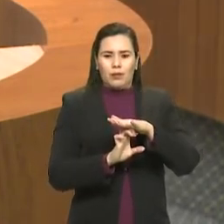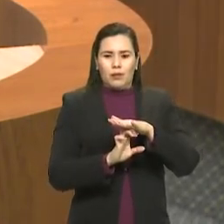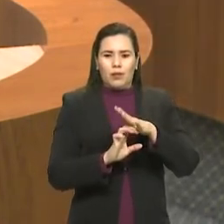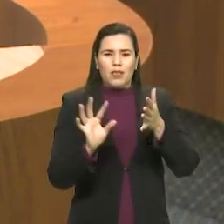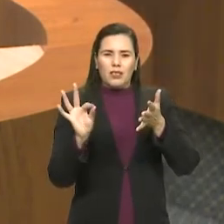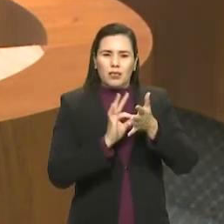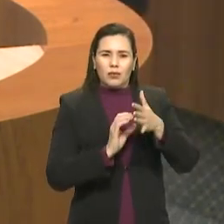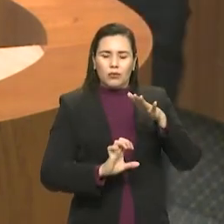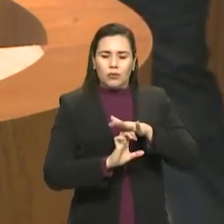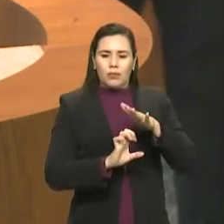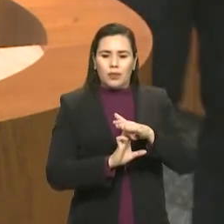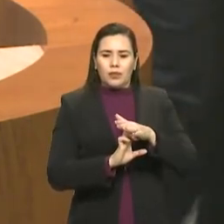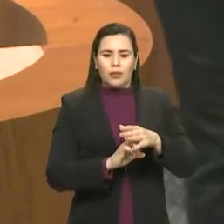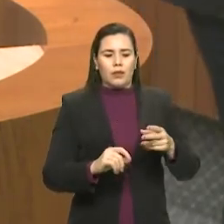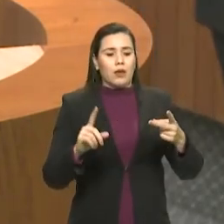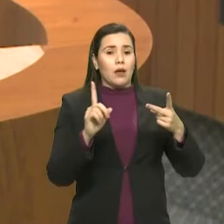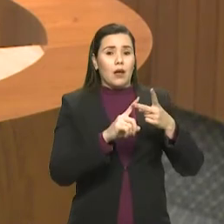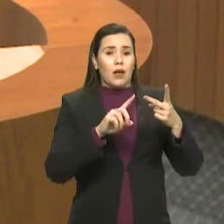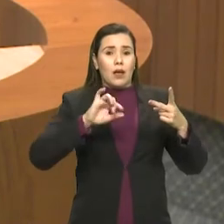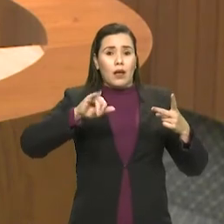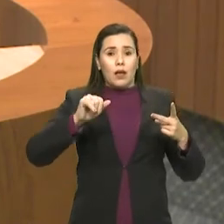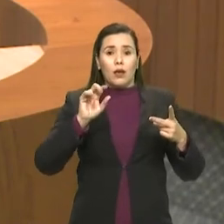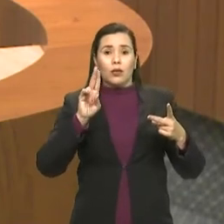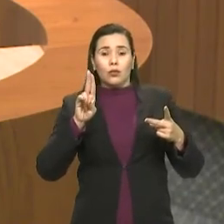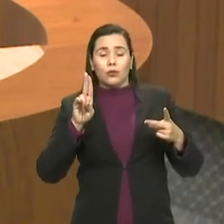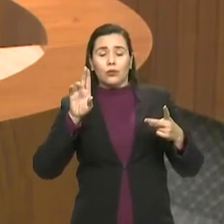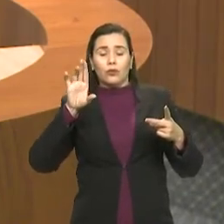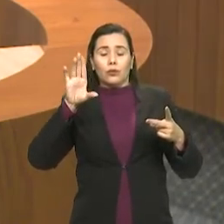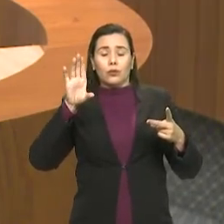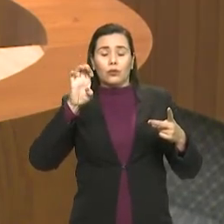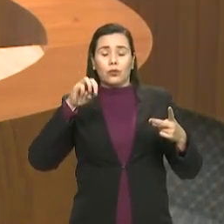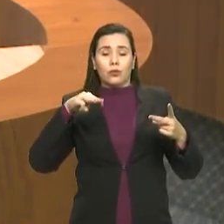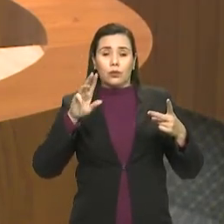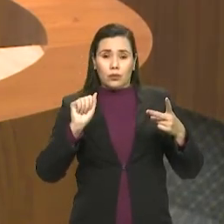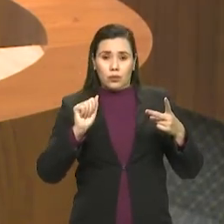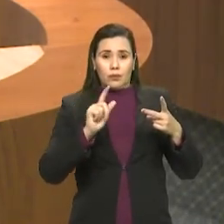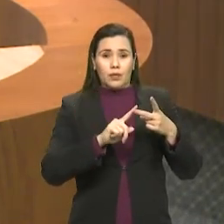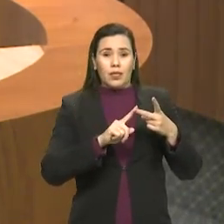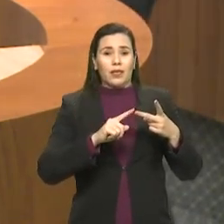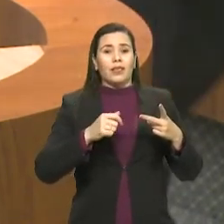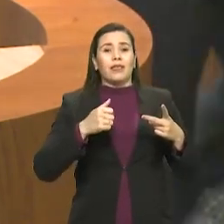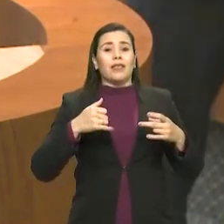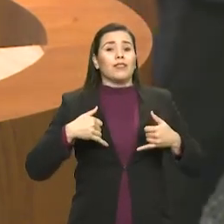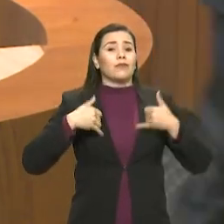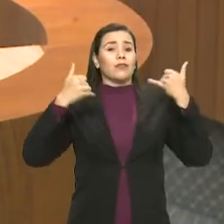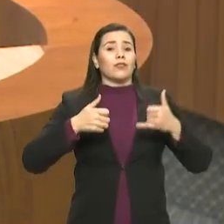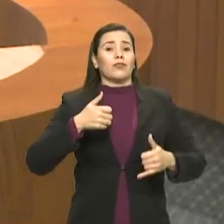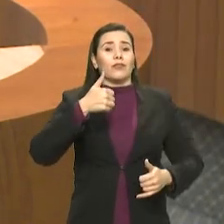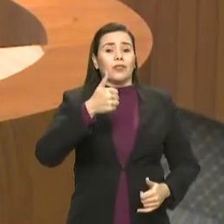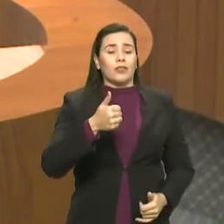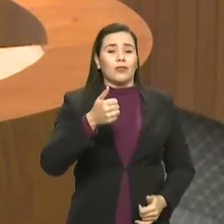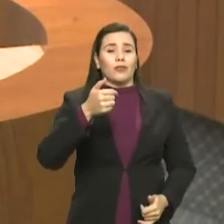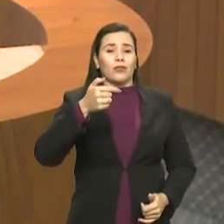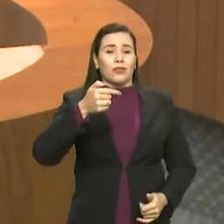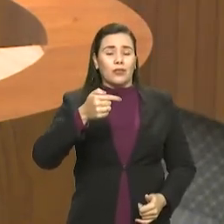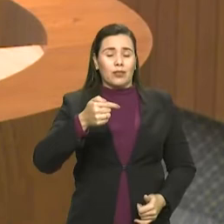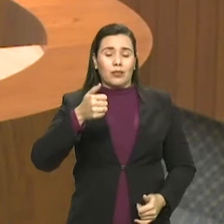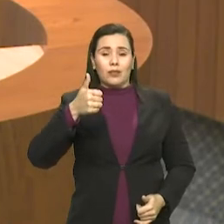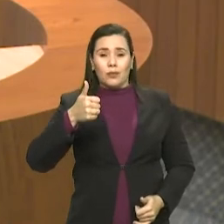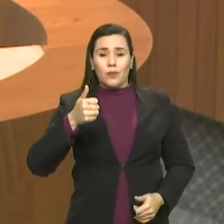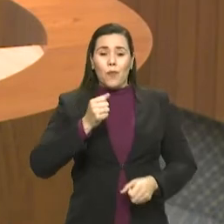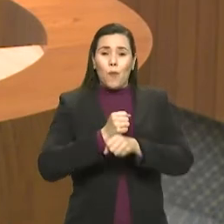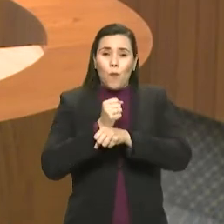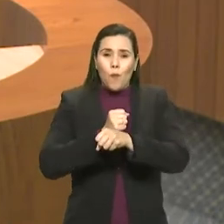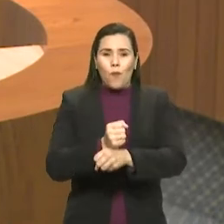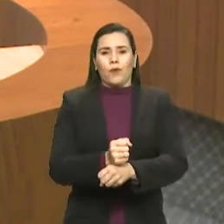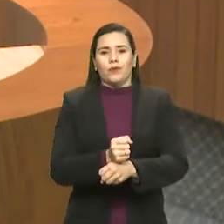Comercial do Maranhão completa hoje 171 anos de fundação. Sob a coordenação